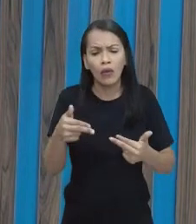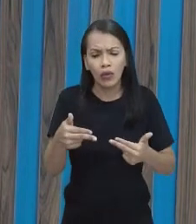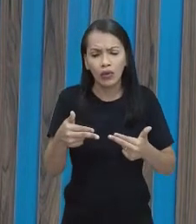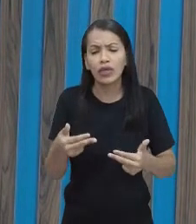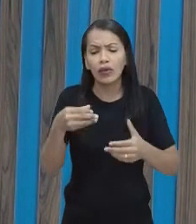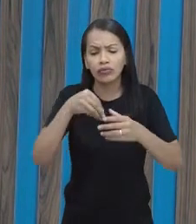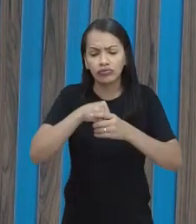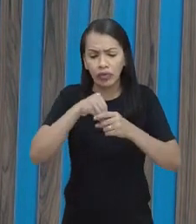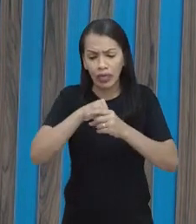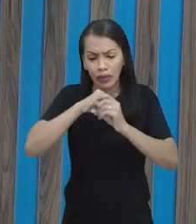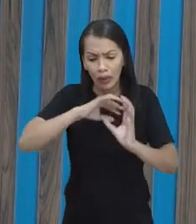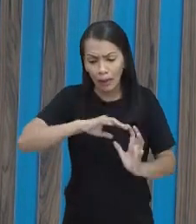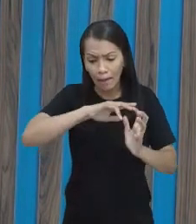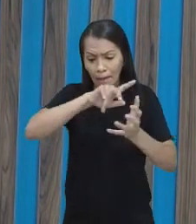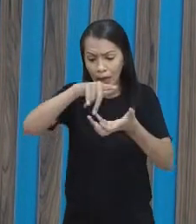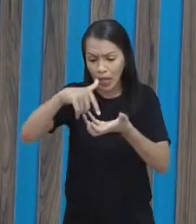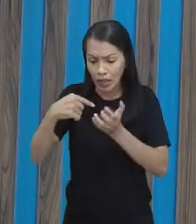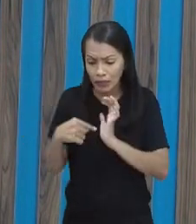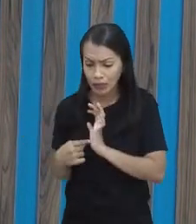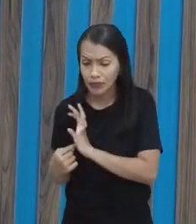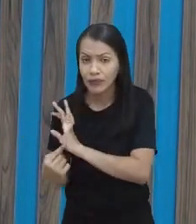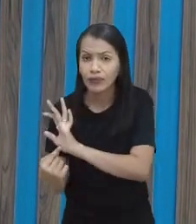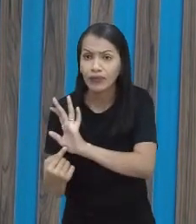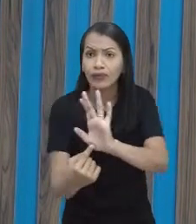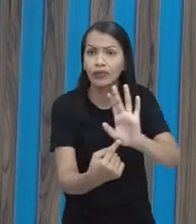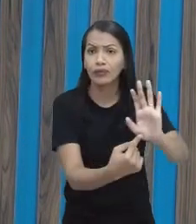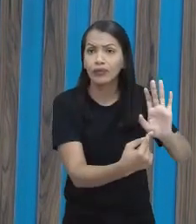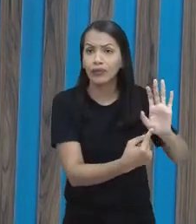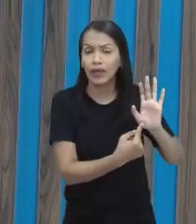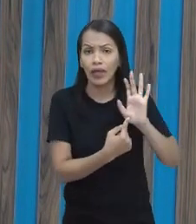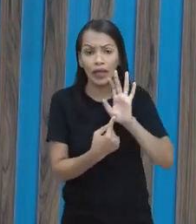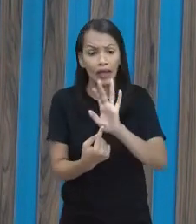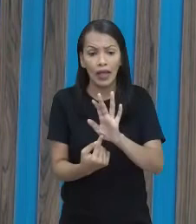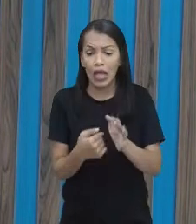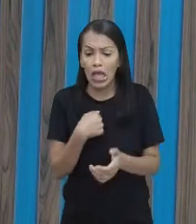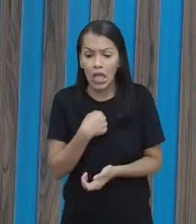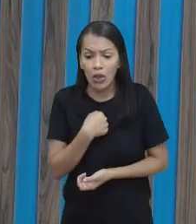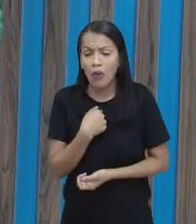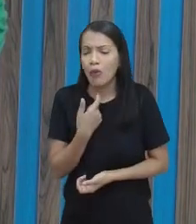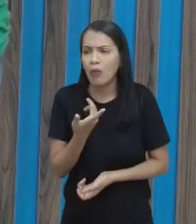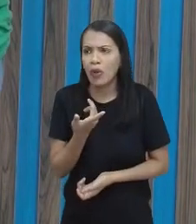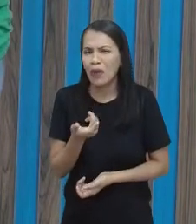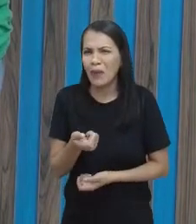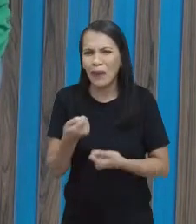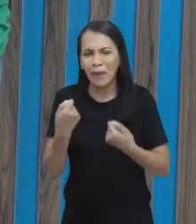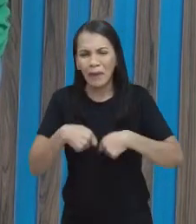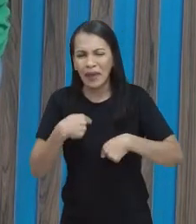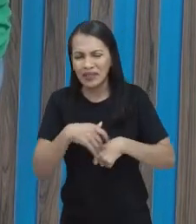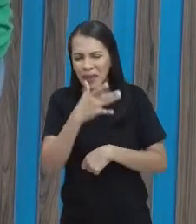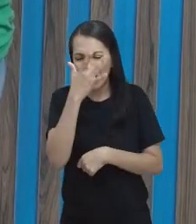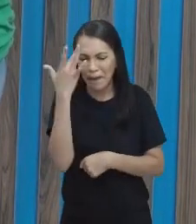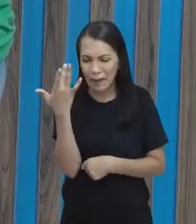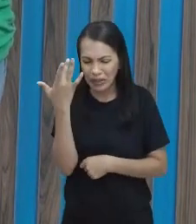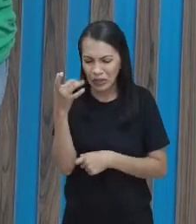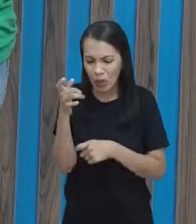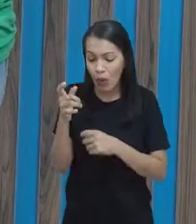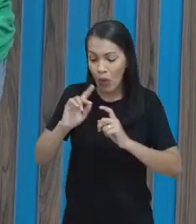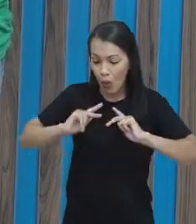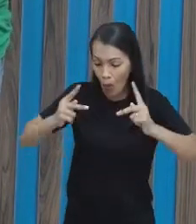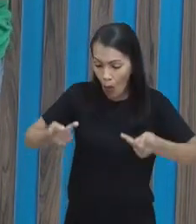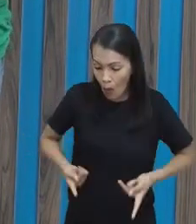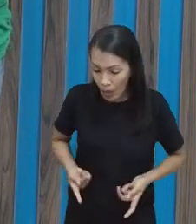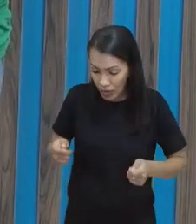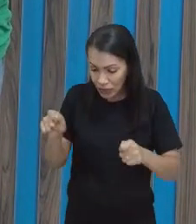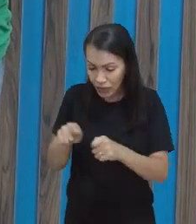o planeta oferece para a gente sem a necessidade da intervenção humana. Então, tudo que existe no